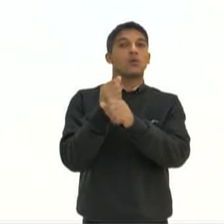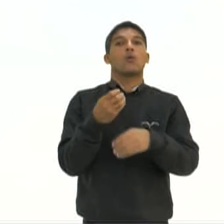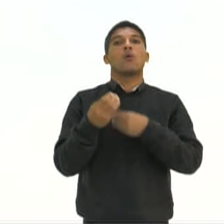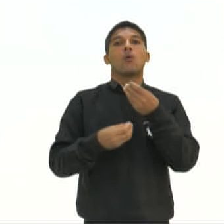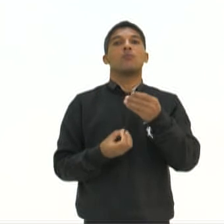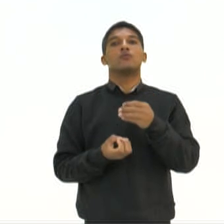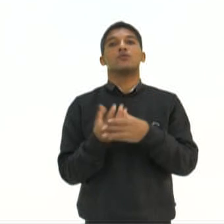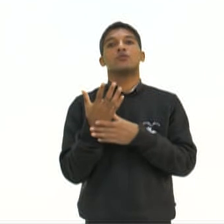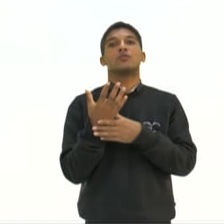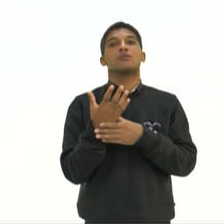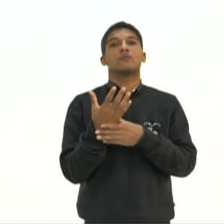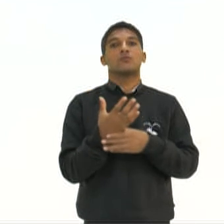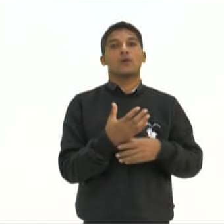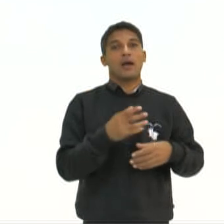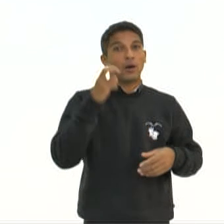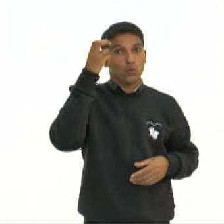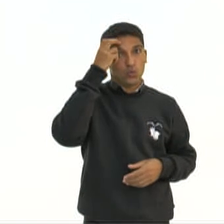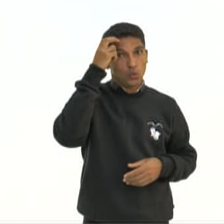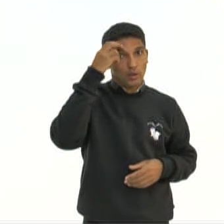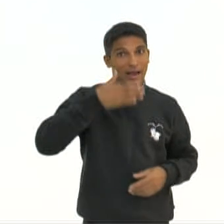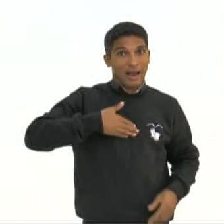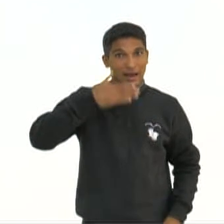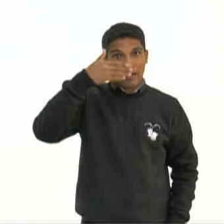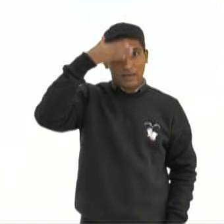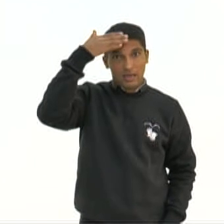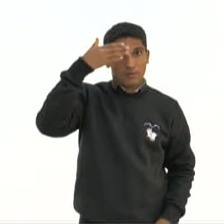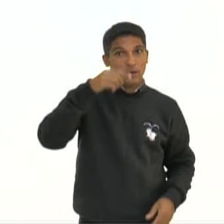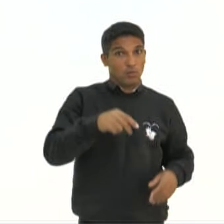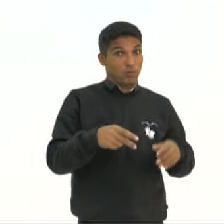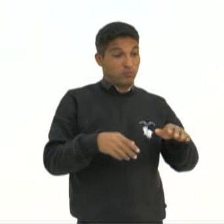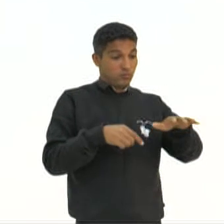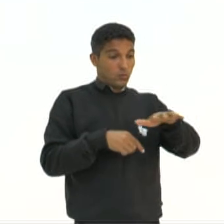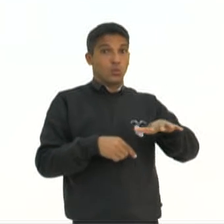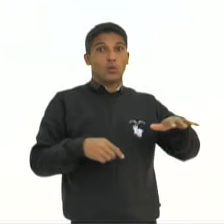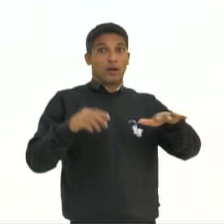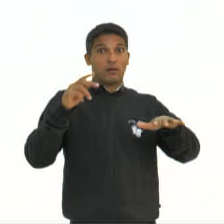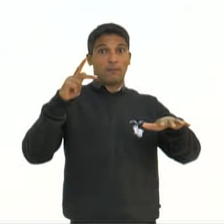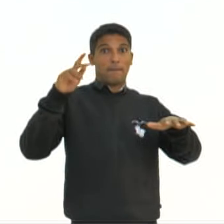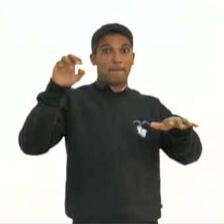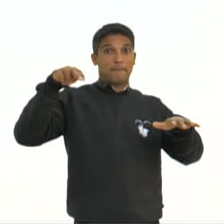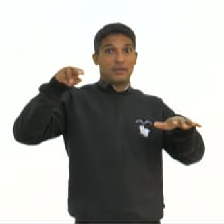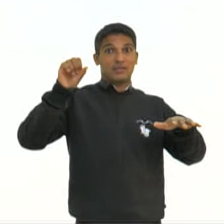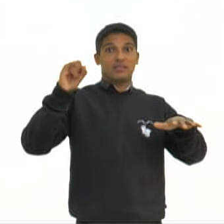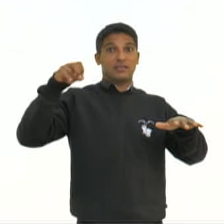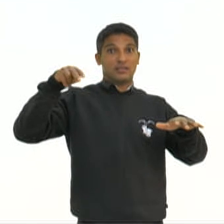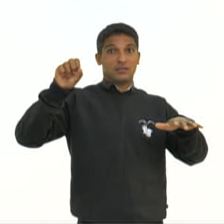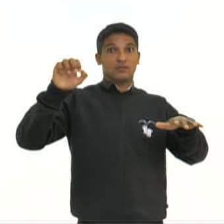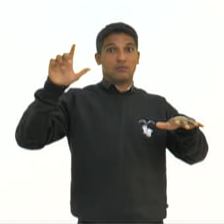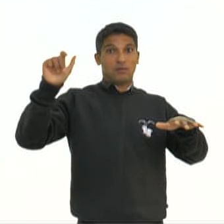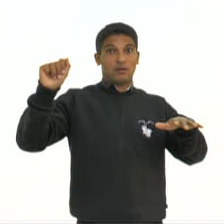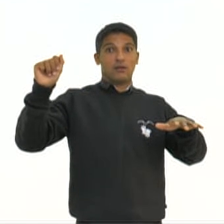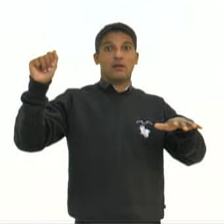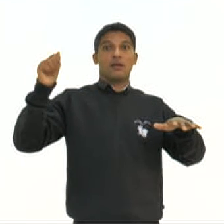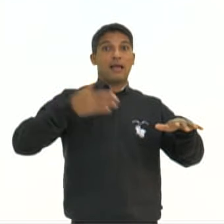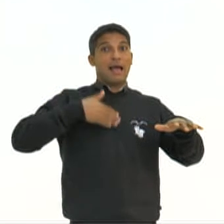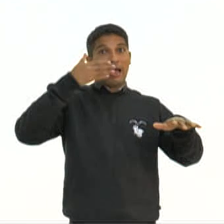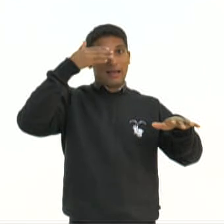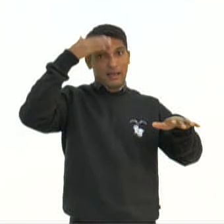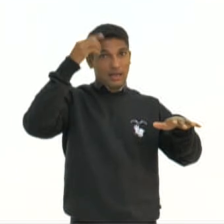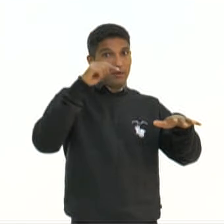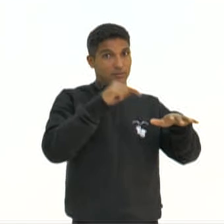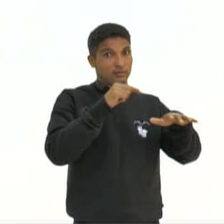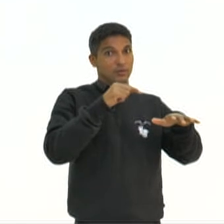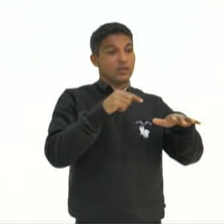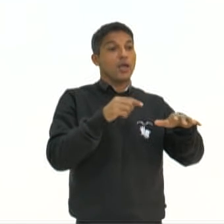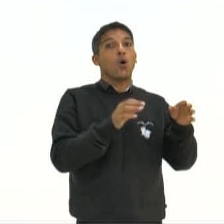cidades-estados, principalmente localizadas na Península Arábica, e que eles tinham crenças animistas, acreditavam